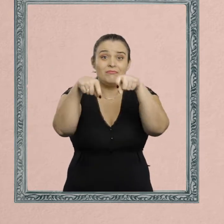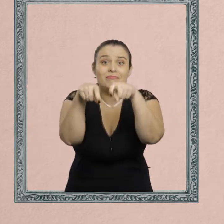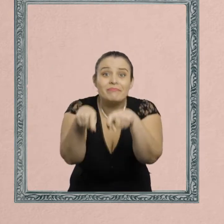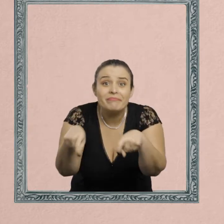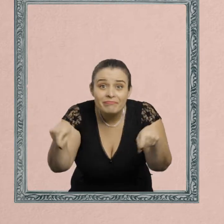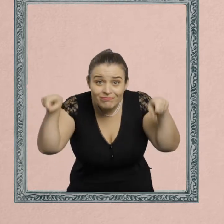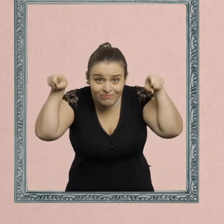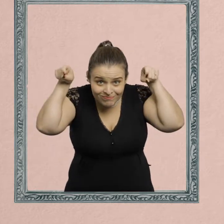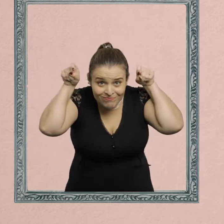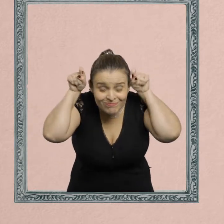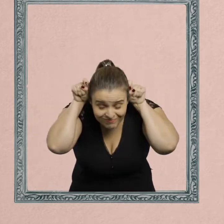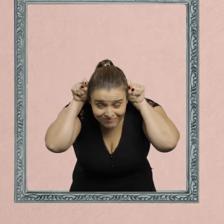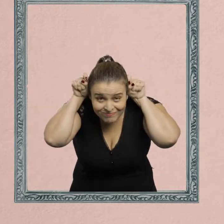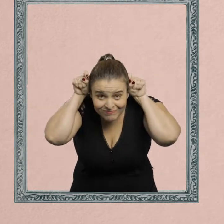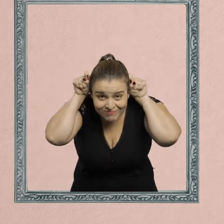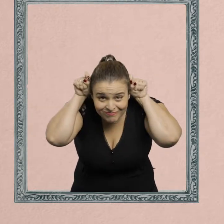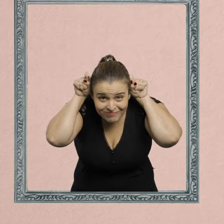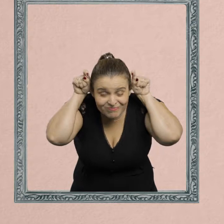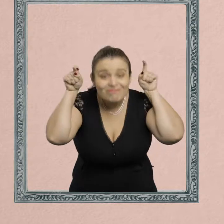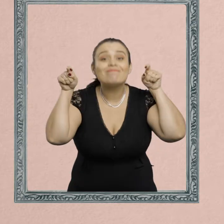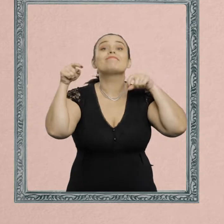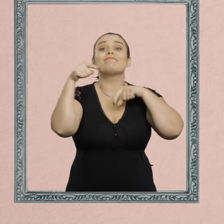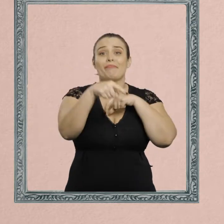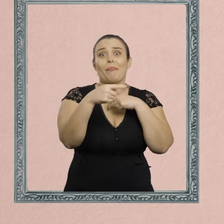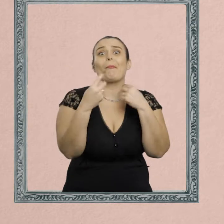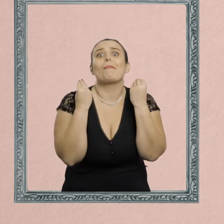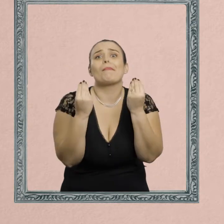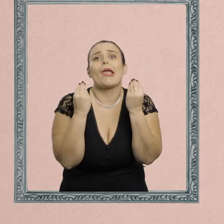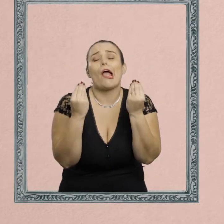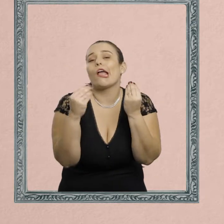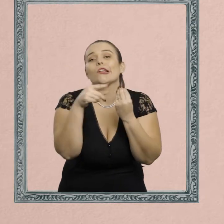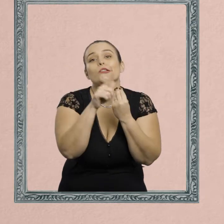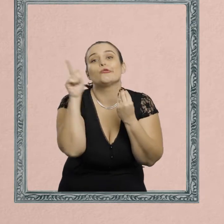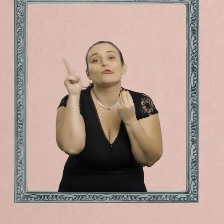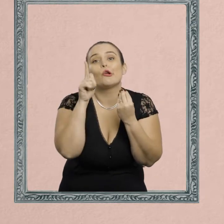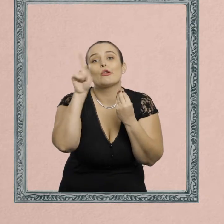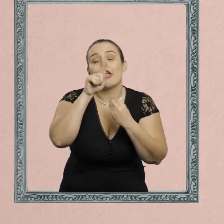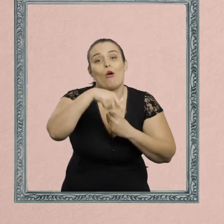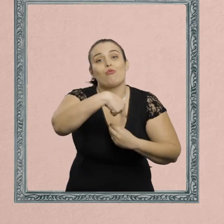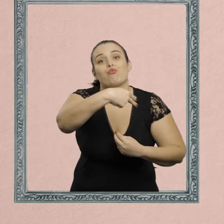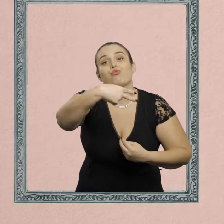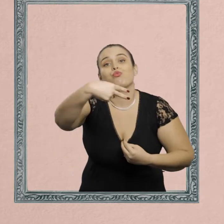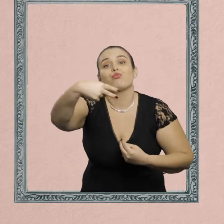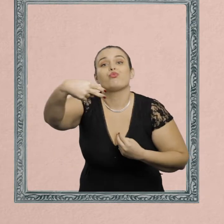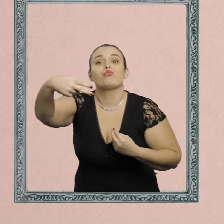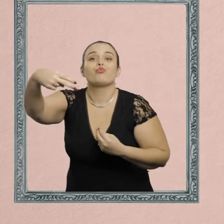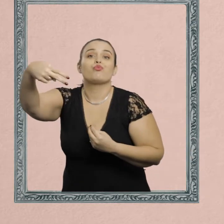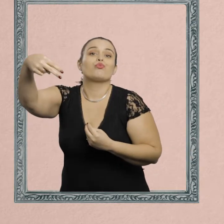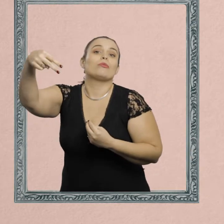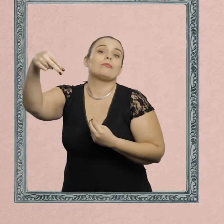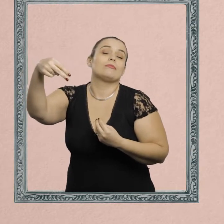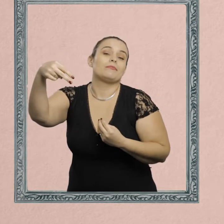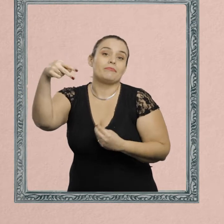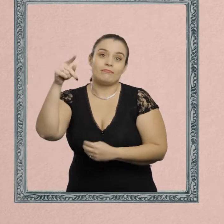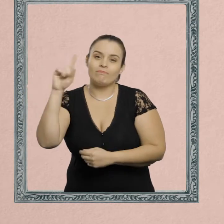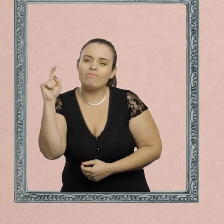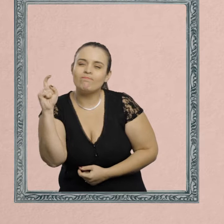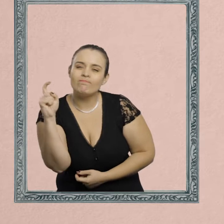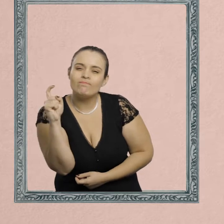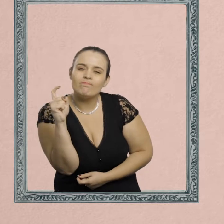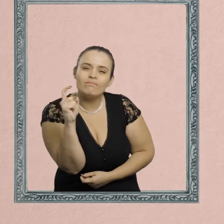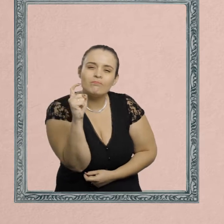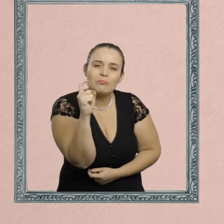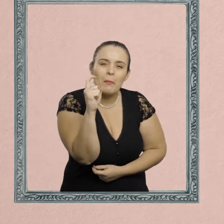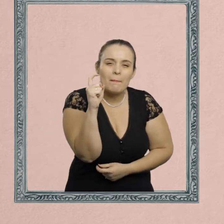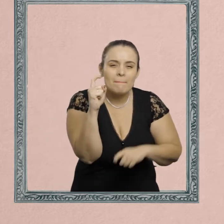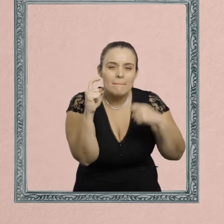os meninos com os joelhos encostados nas orelhas. Eles fizeram isso para os meninos não saírem voando. Capitão